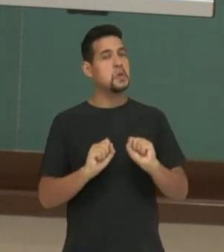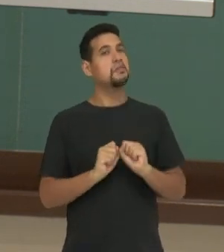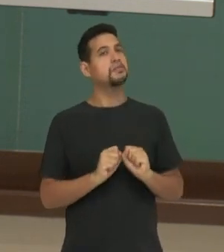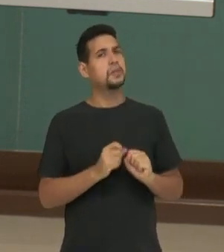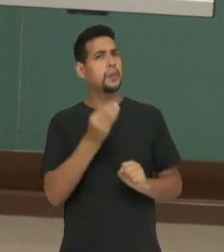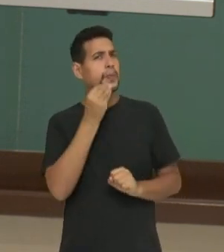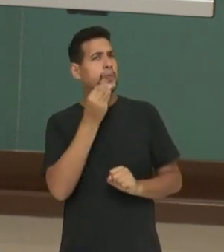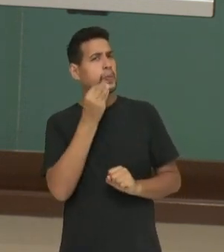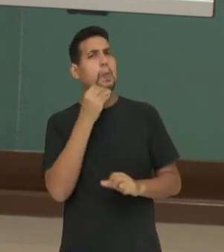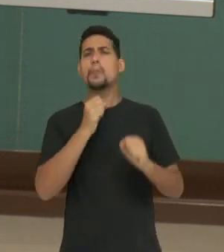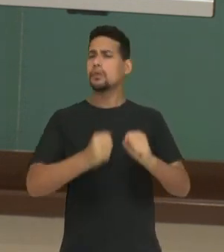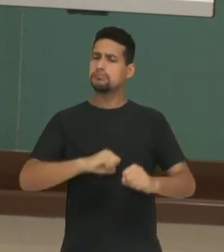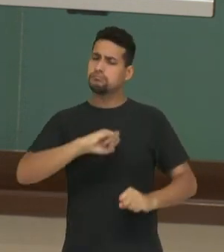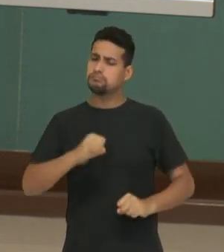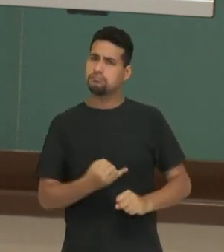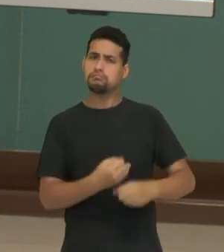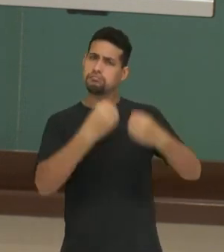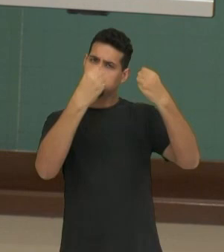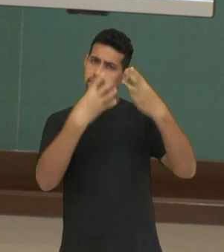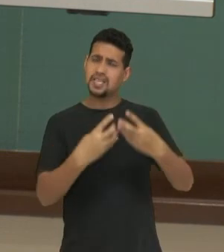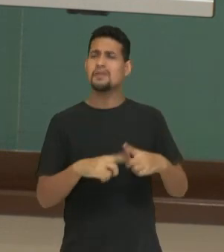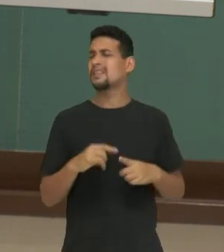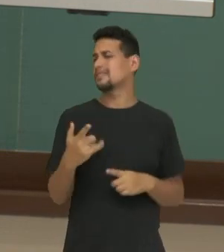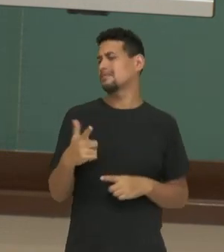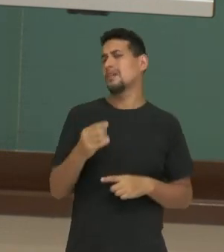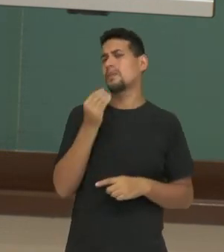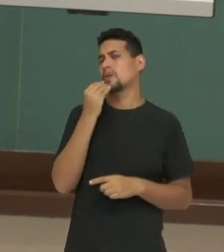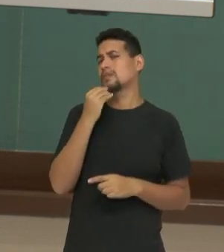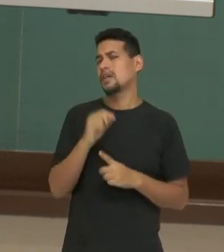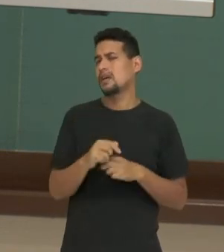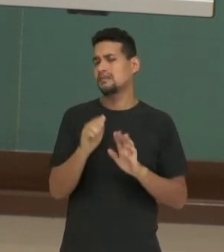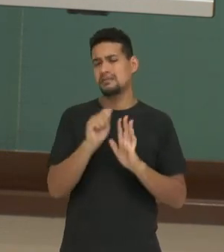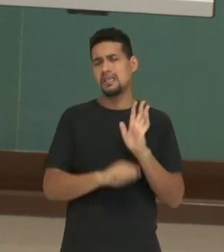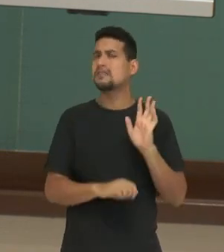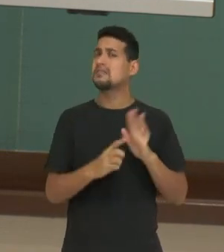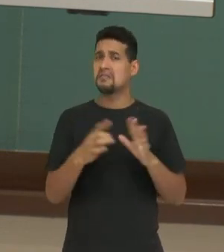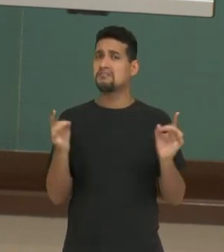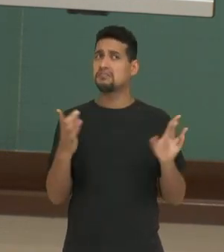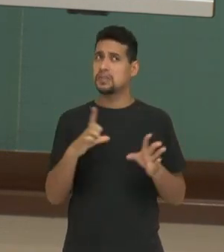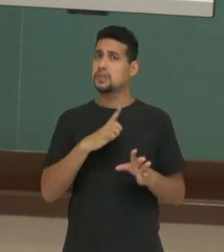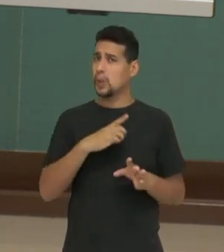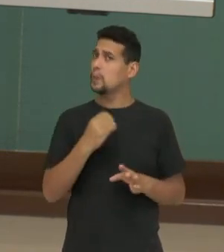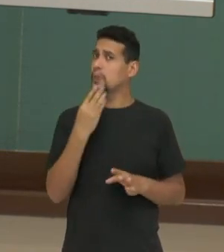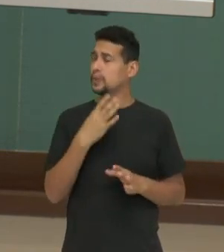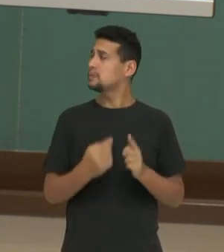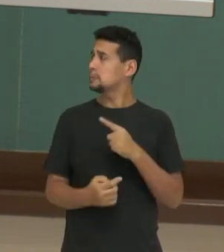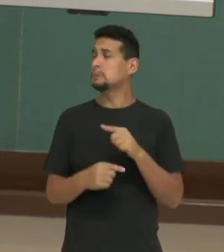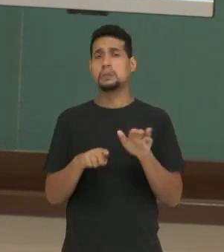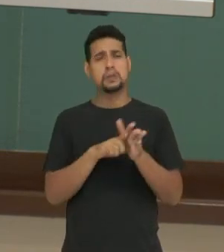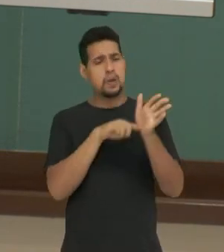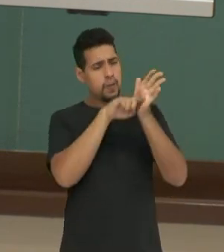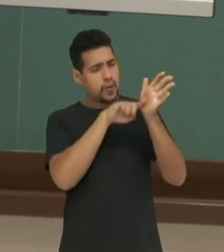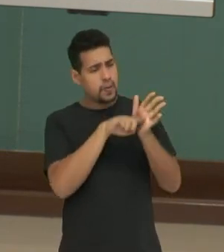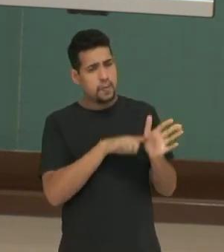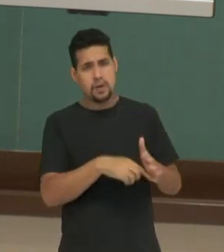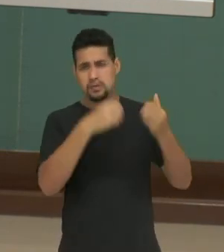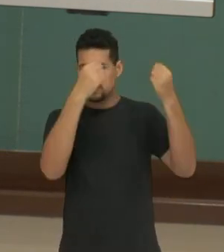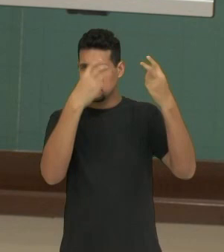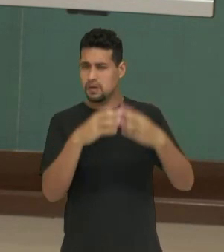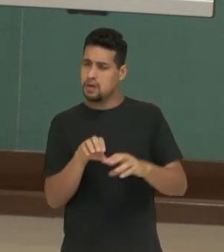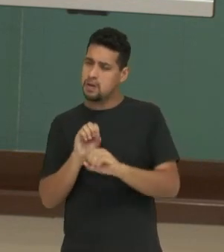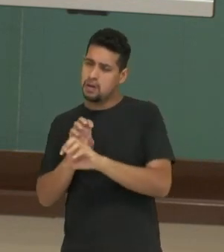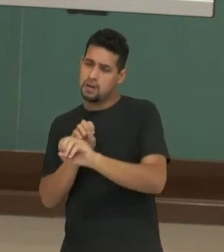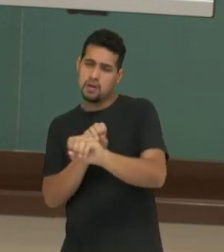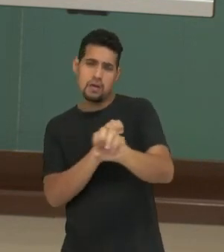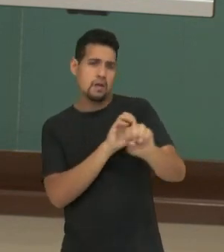pesquisas para construir os argumentos, tudo bem, mas se não tiverem, os textos motivadores já dão conta de instrumentalizar vocês com vários